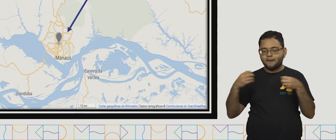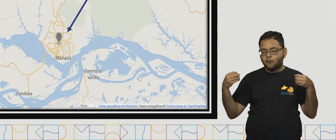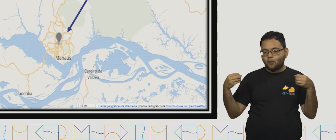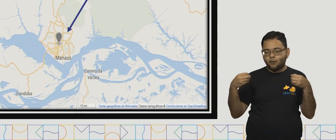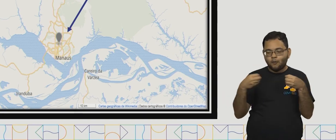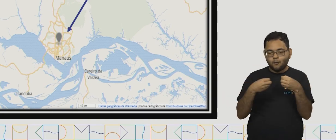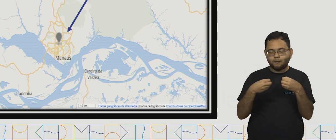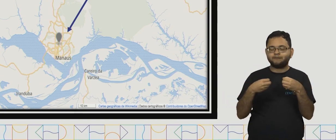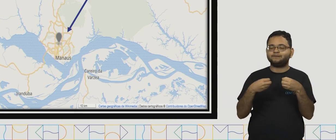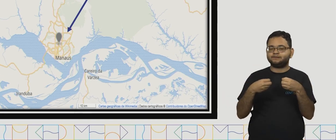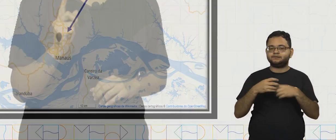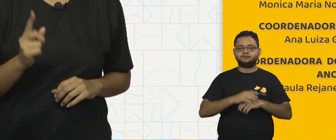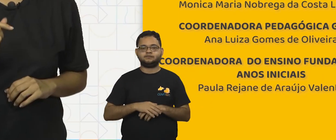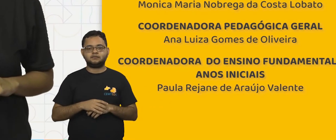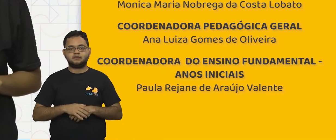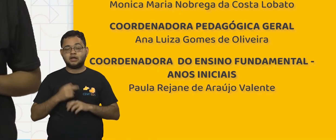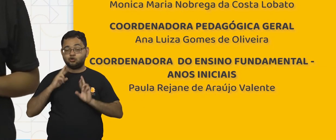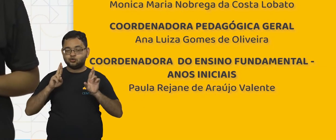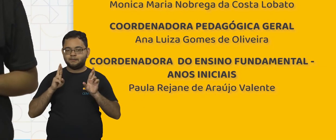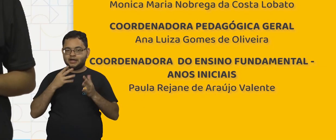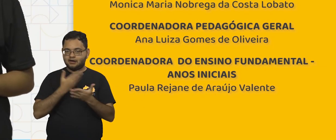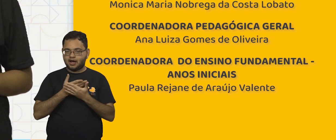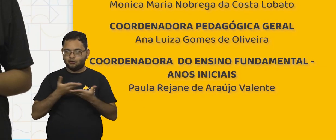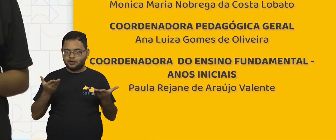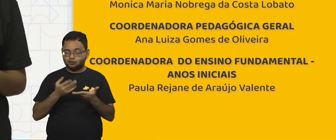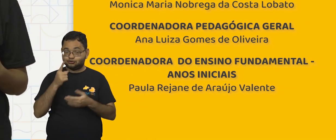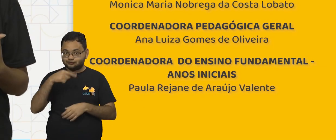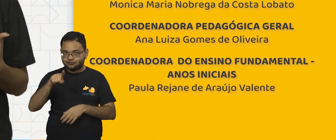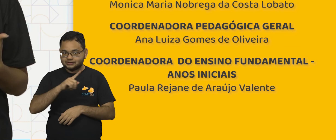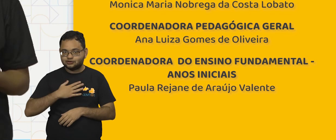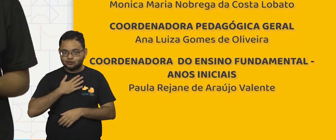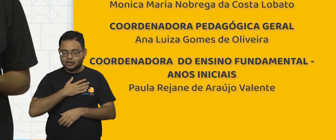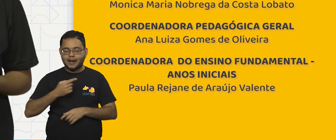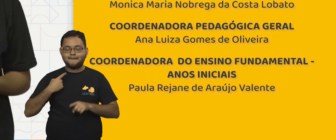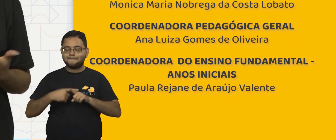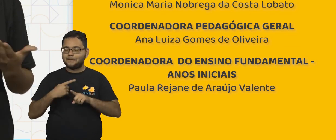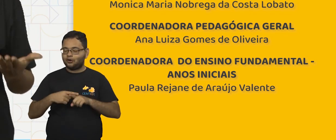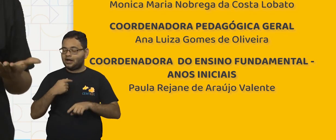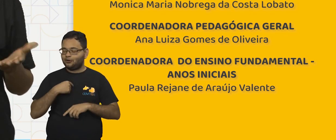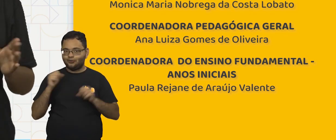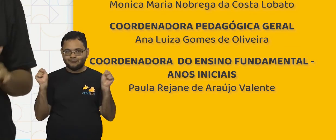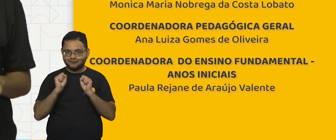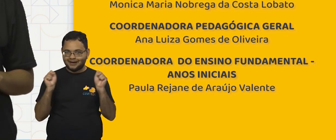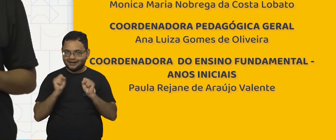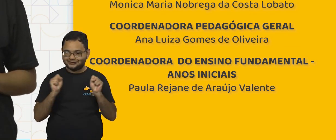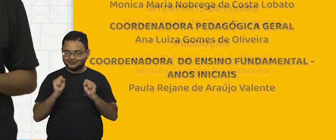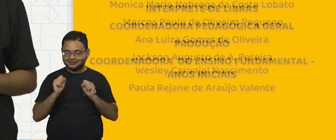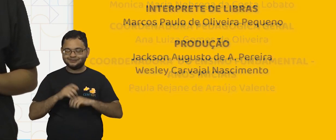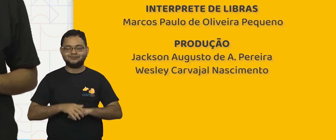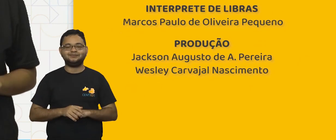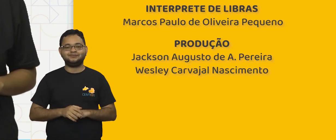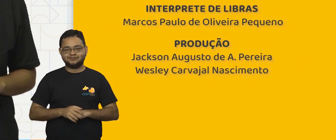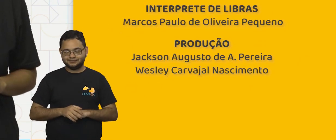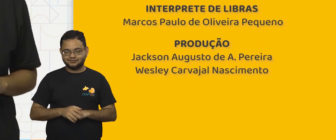municípios. Espero que você tenha gostado da aula de hoje, porque eu adorei estar aqui, mais uma